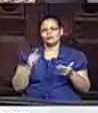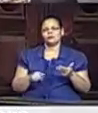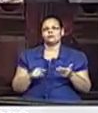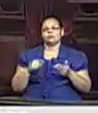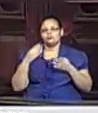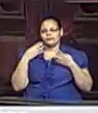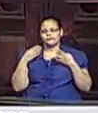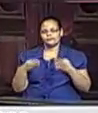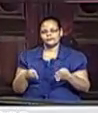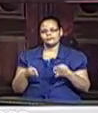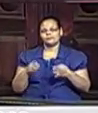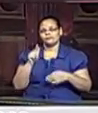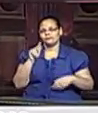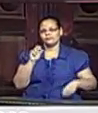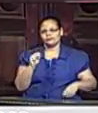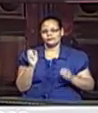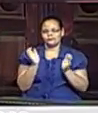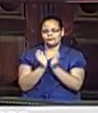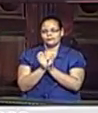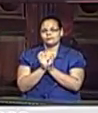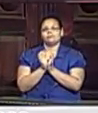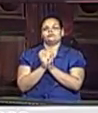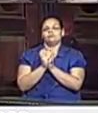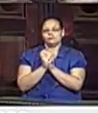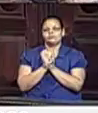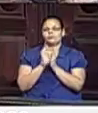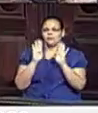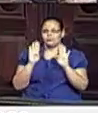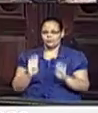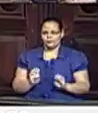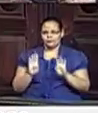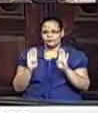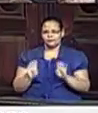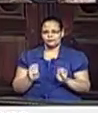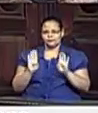Obrigado. Aliás, a comissão está funcionando bastante bem.